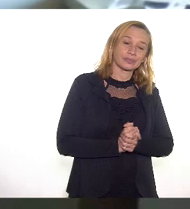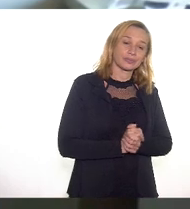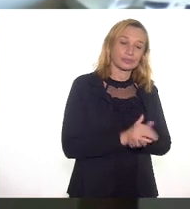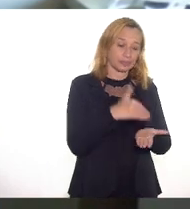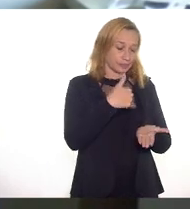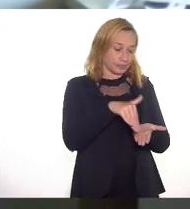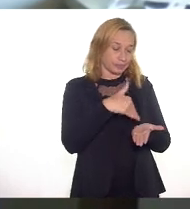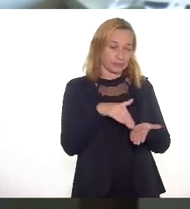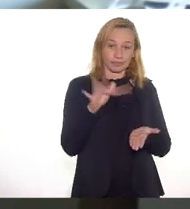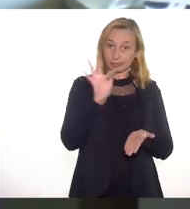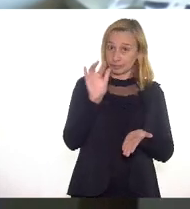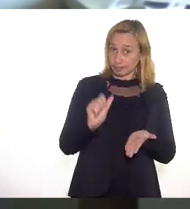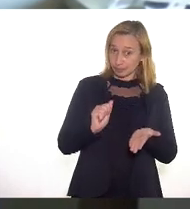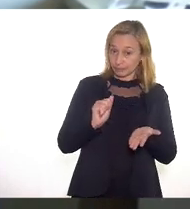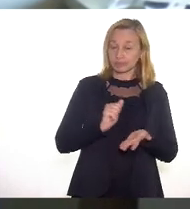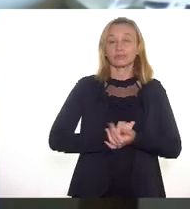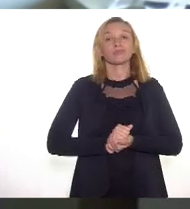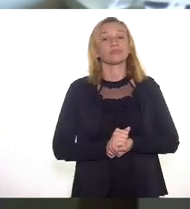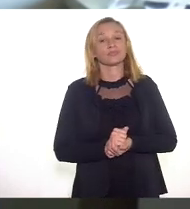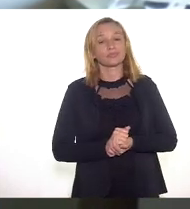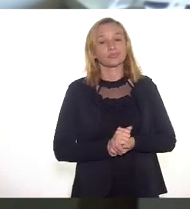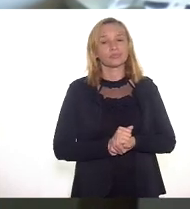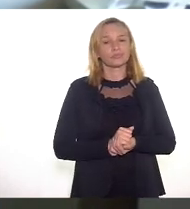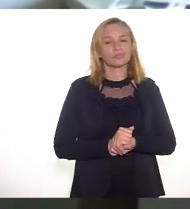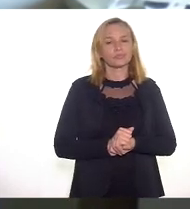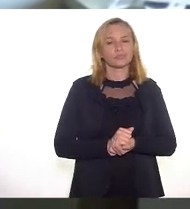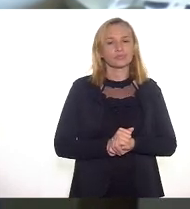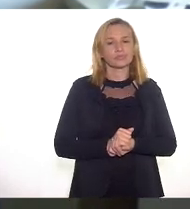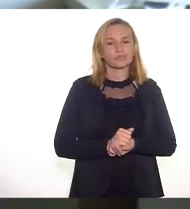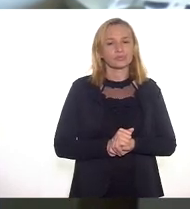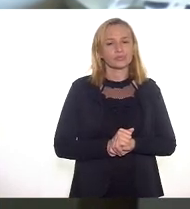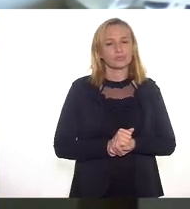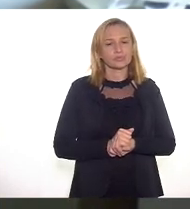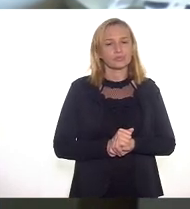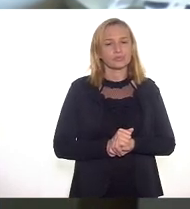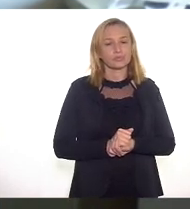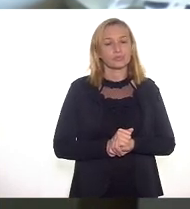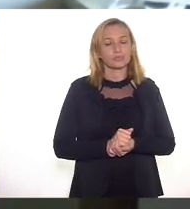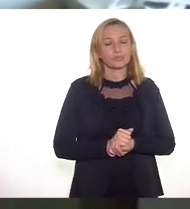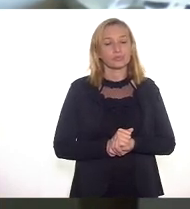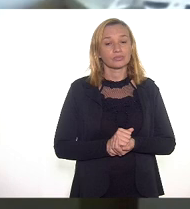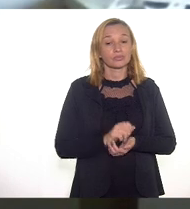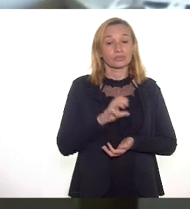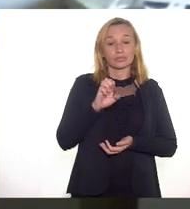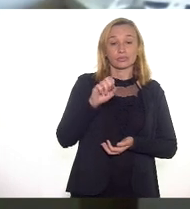Secretaria de Fazenda é uma das espinhas dorsais